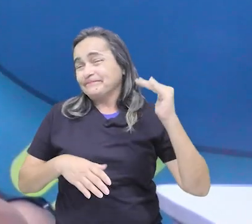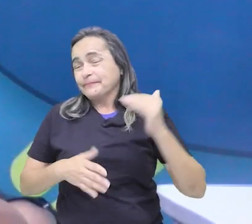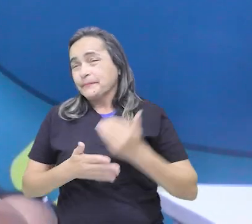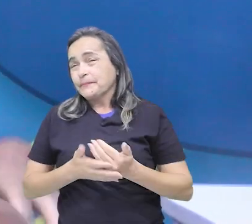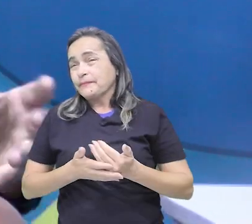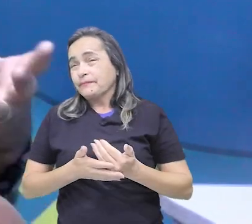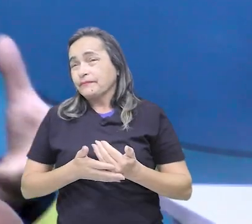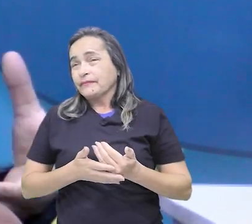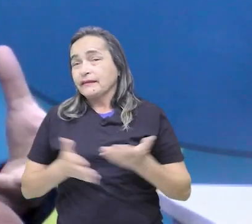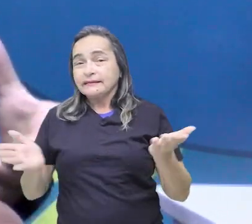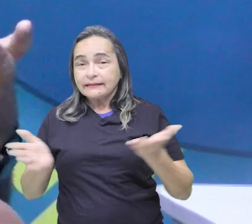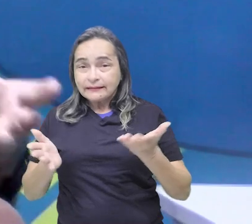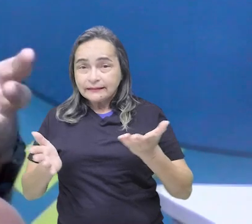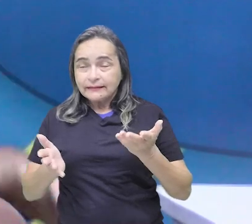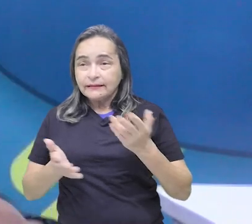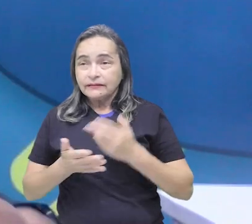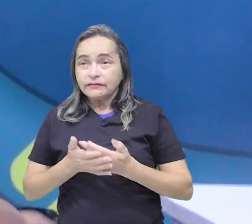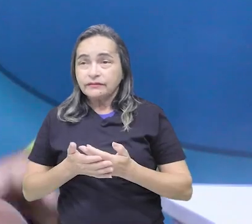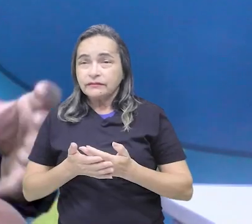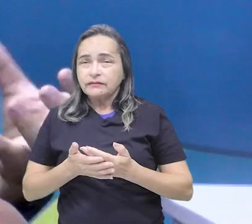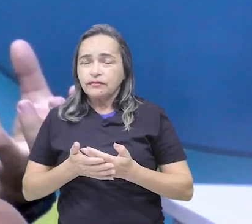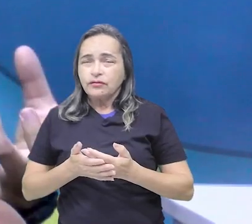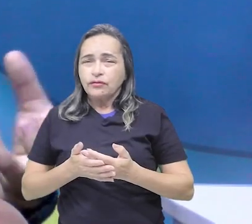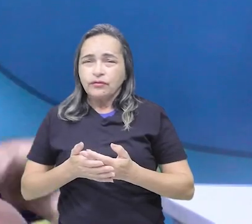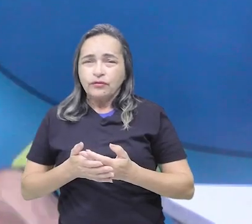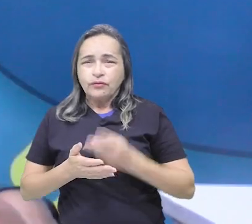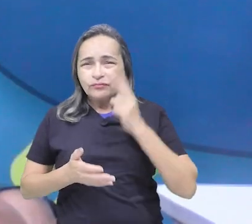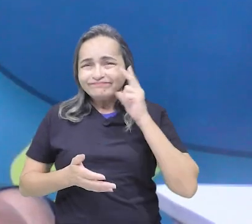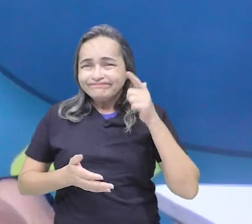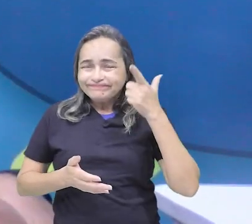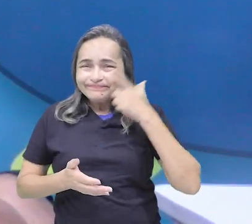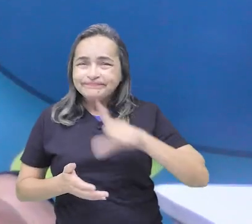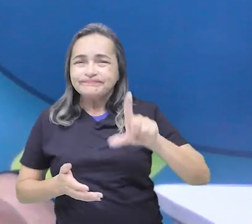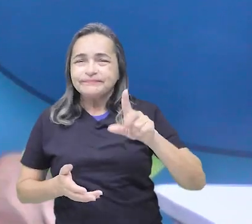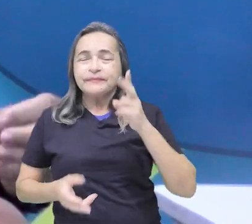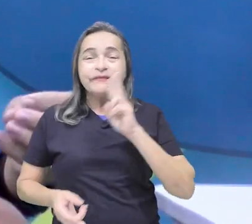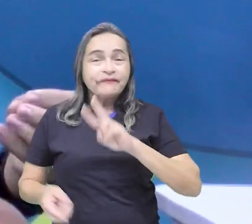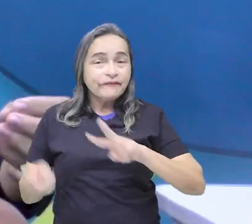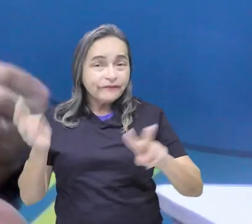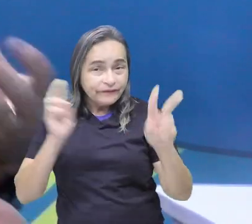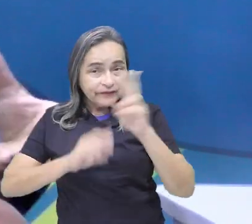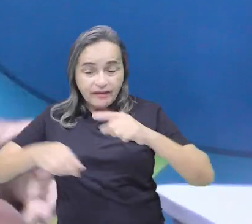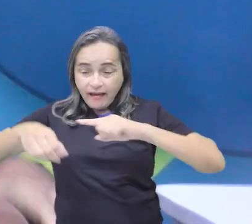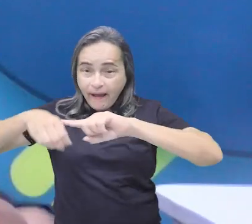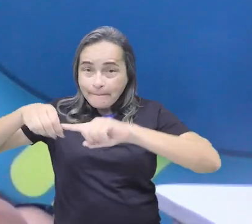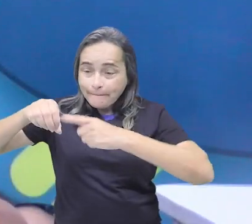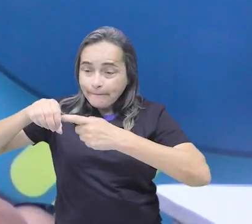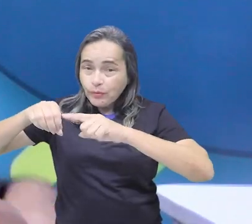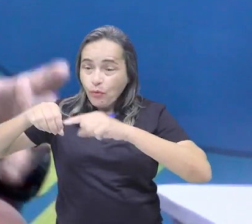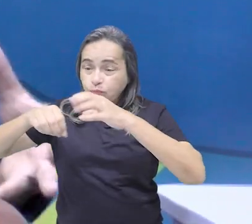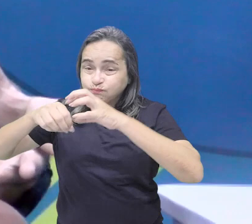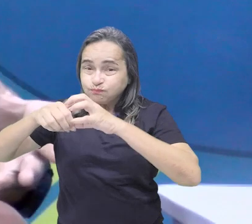perceber apreciar alterações que essa próstata ela vai sofrer com o